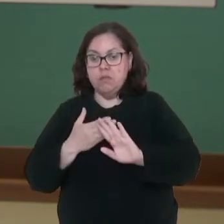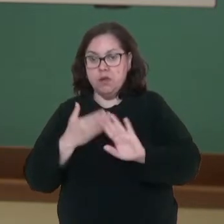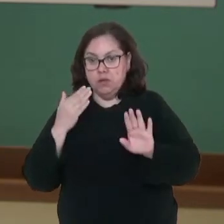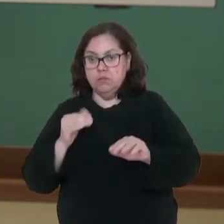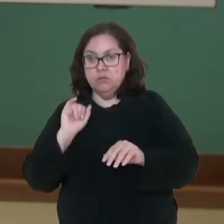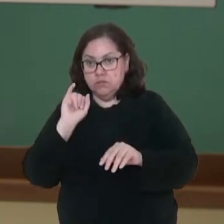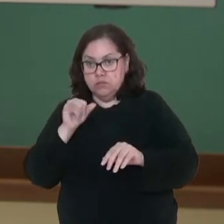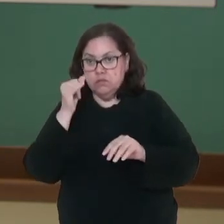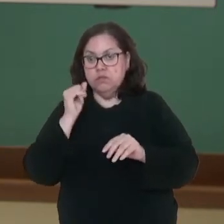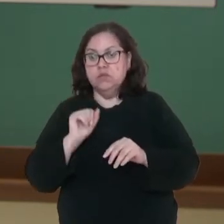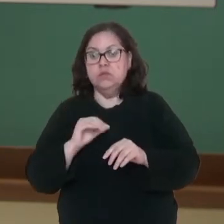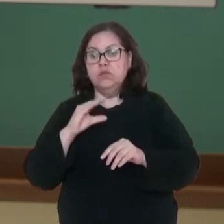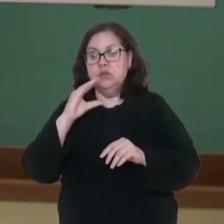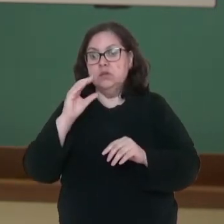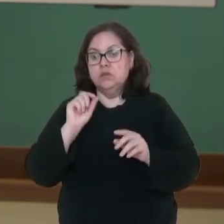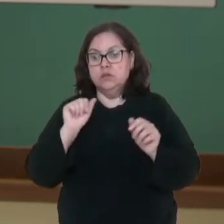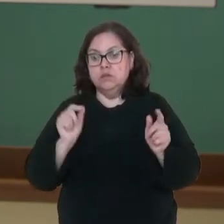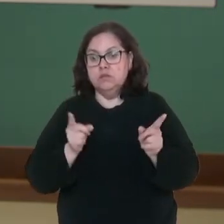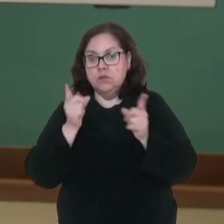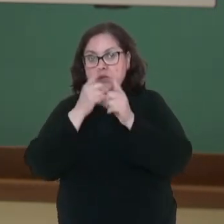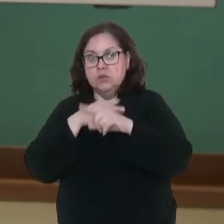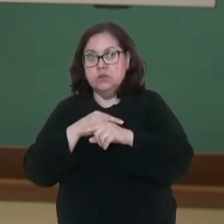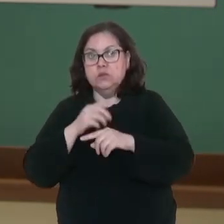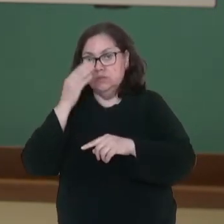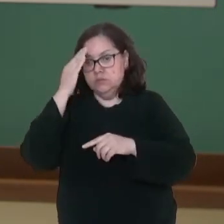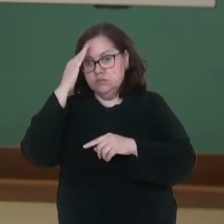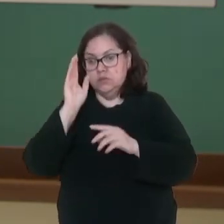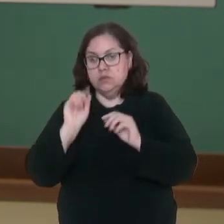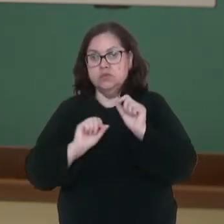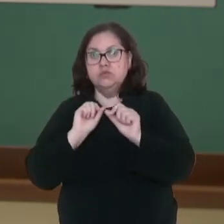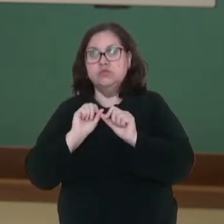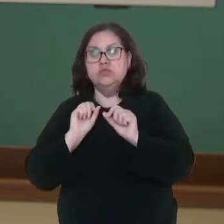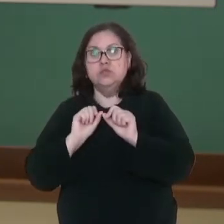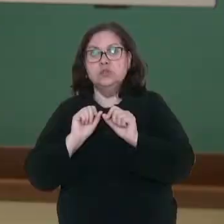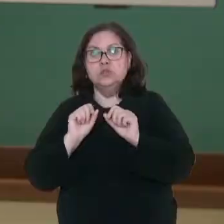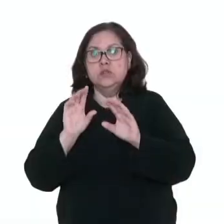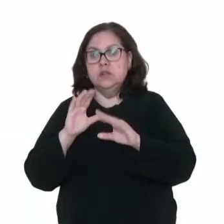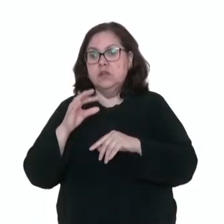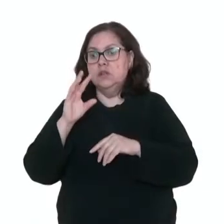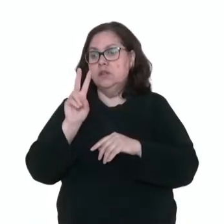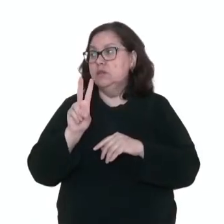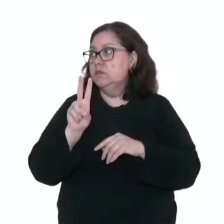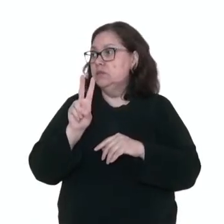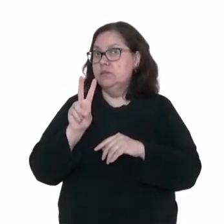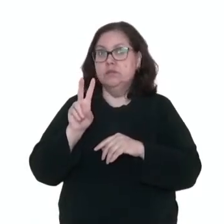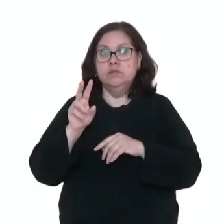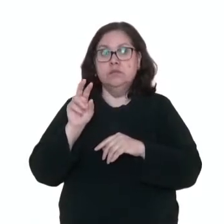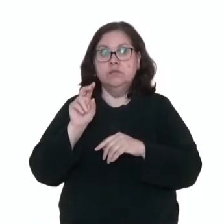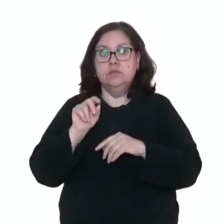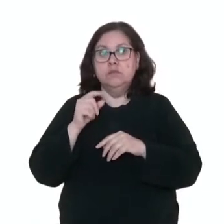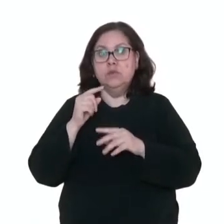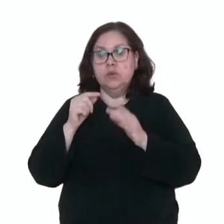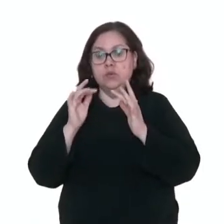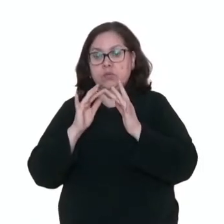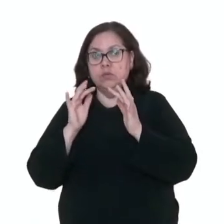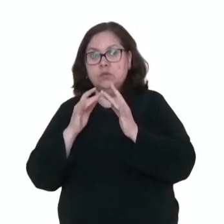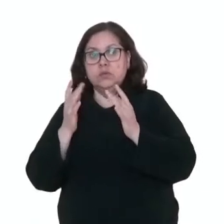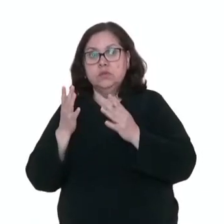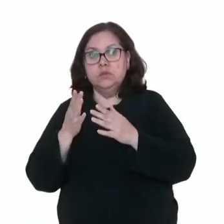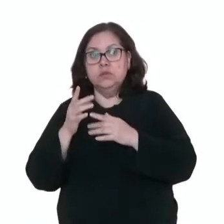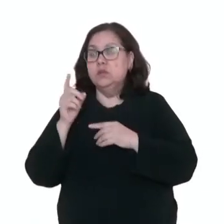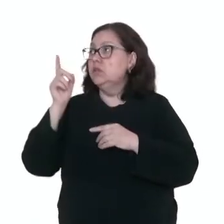chance de crossing over. Tá? Então, entendendo-se numa fórmula, taxa de permuta, ou de recombinação,